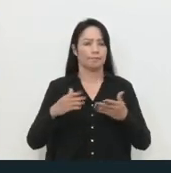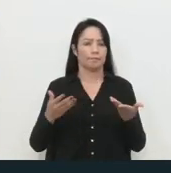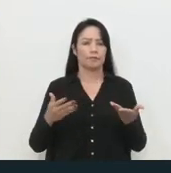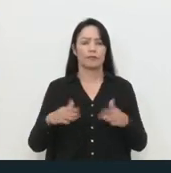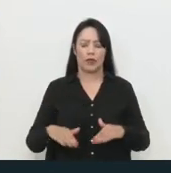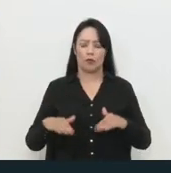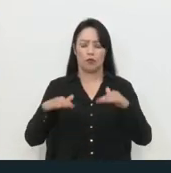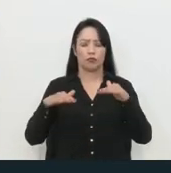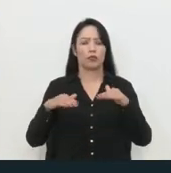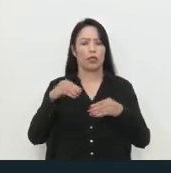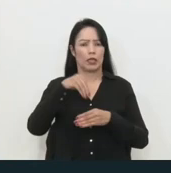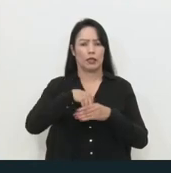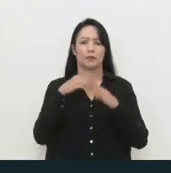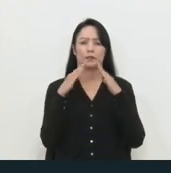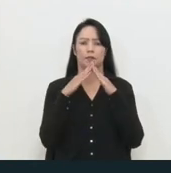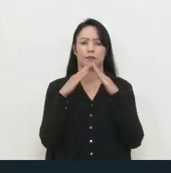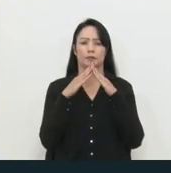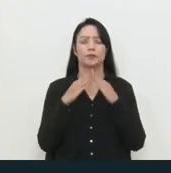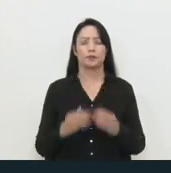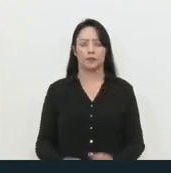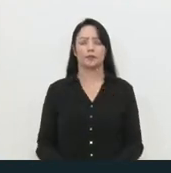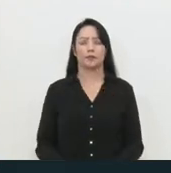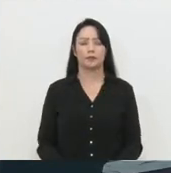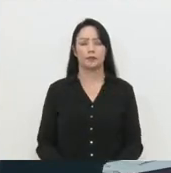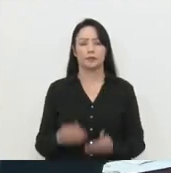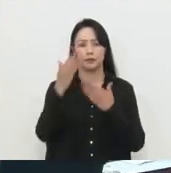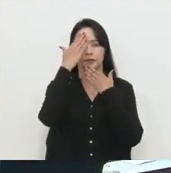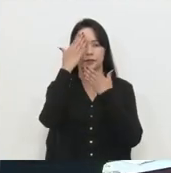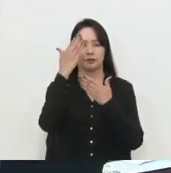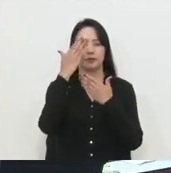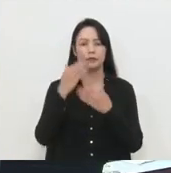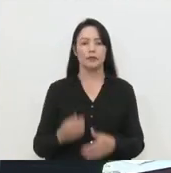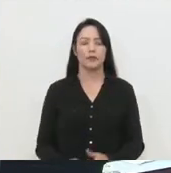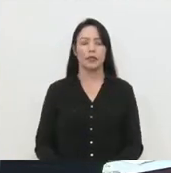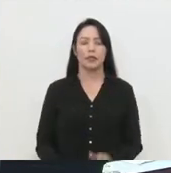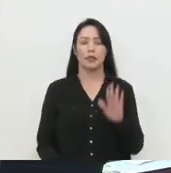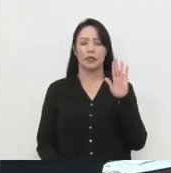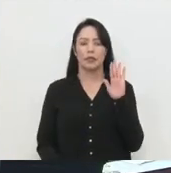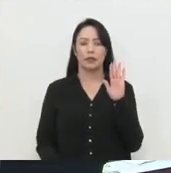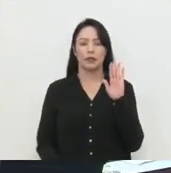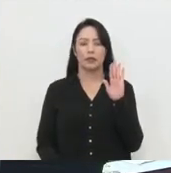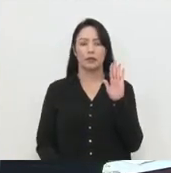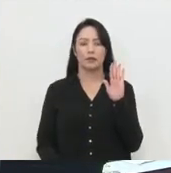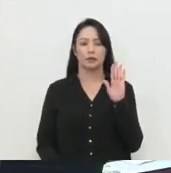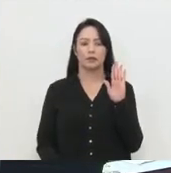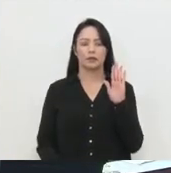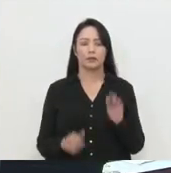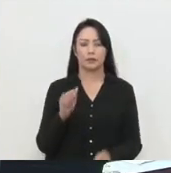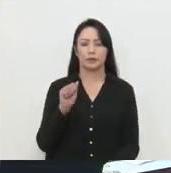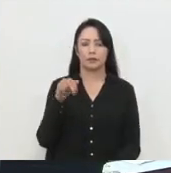dentro das casas das pessoas muito obrigado pela ordem de vereador